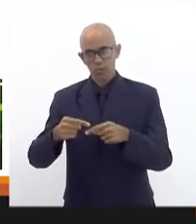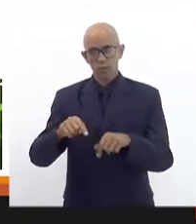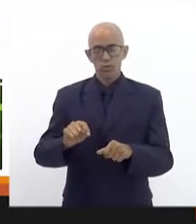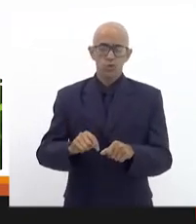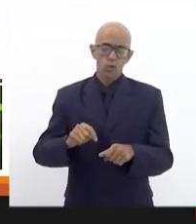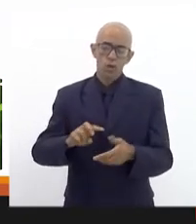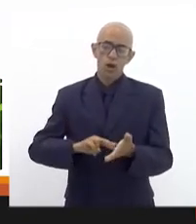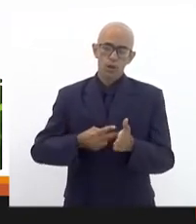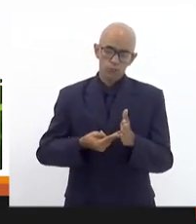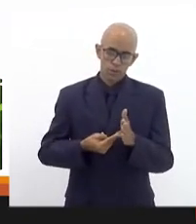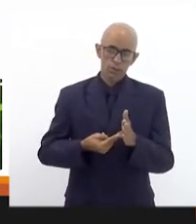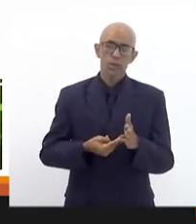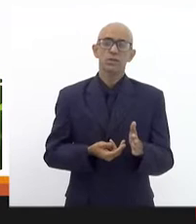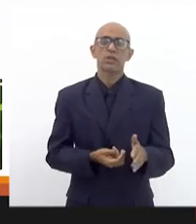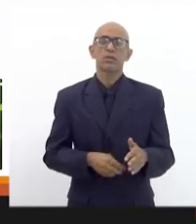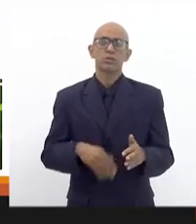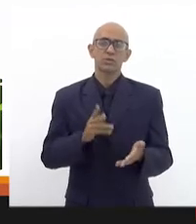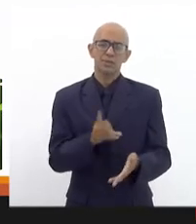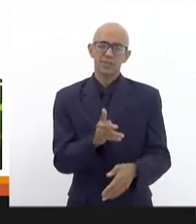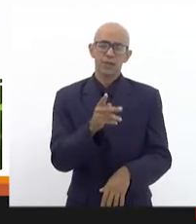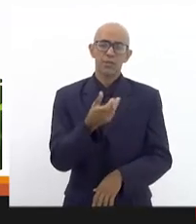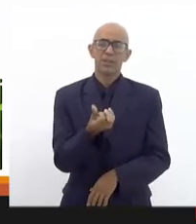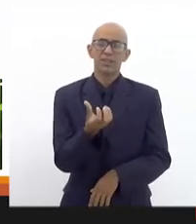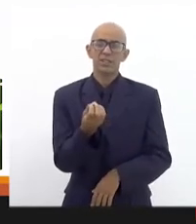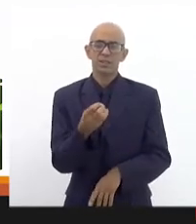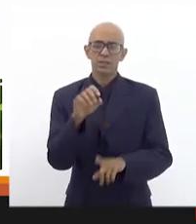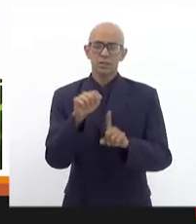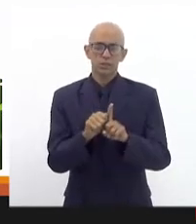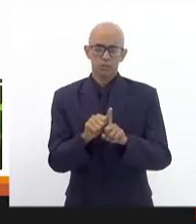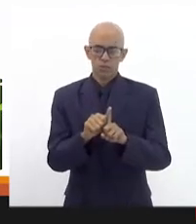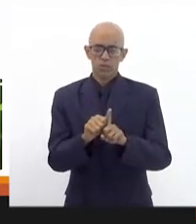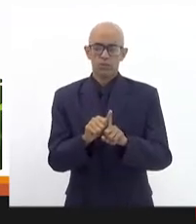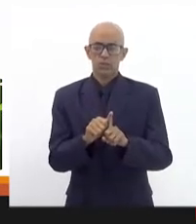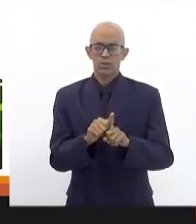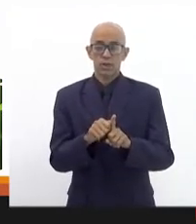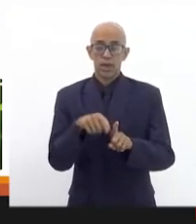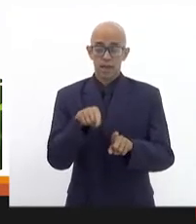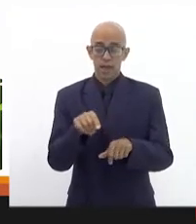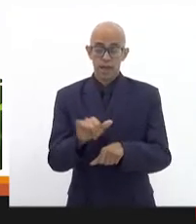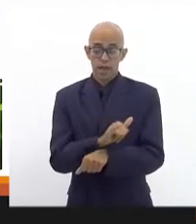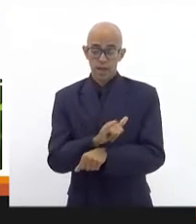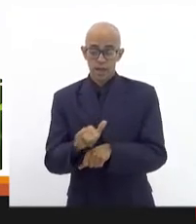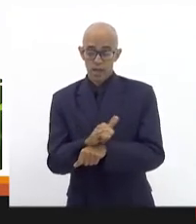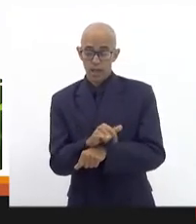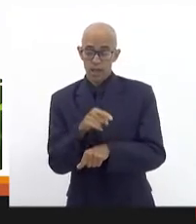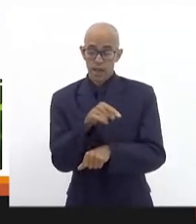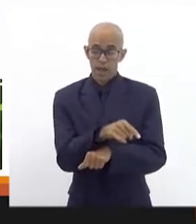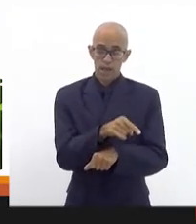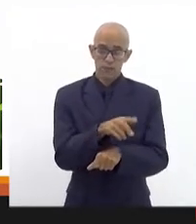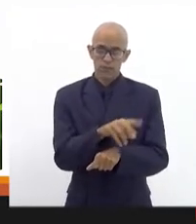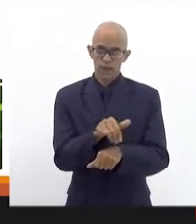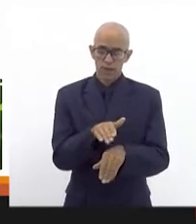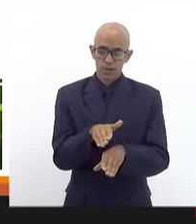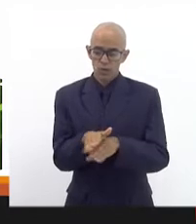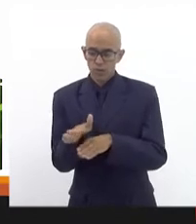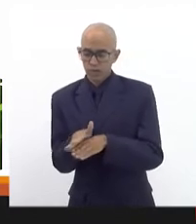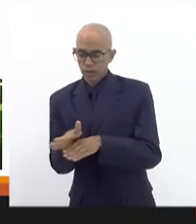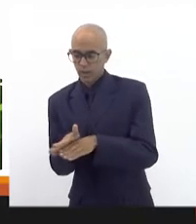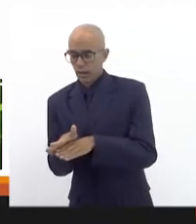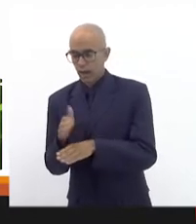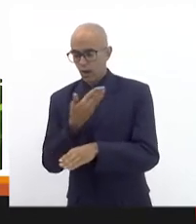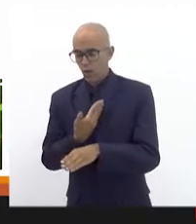prevista a cada 60 meses. E essa estratégia é que irá orientar as ações do governo do Estado em relação à